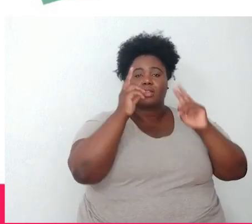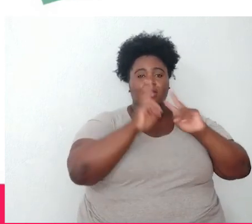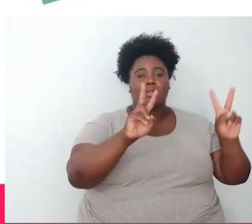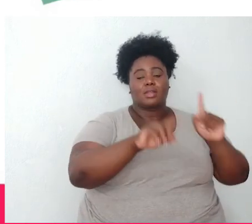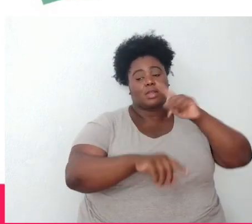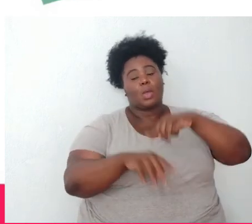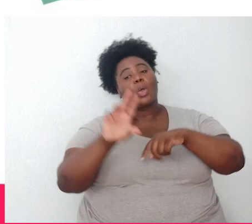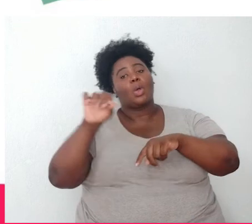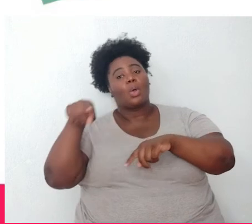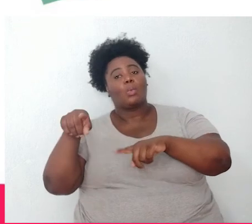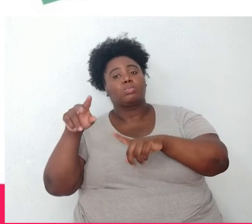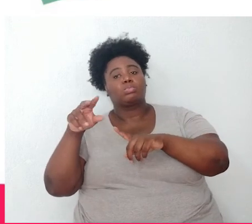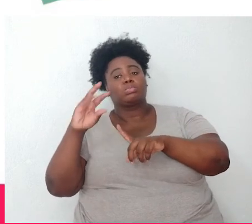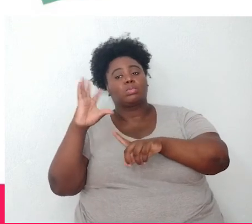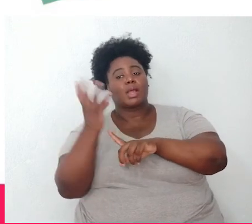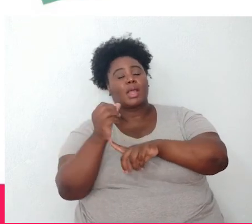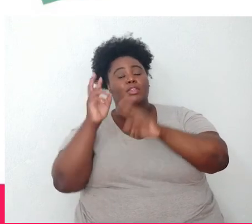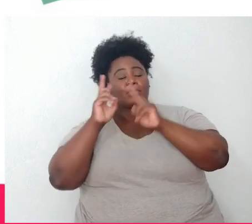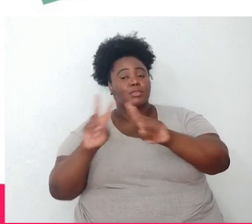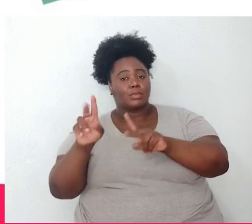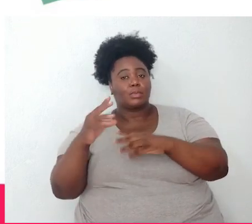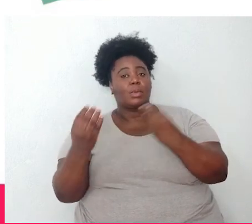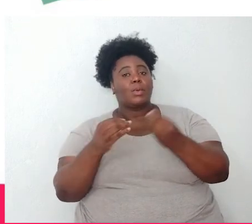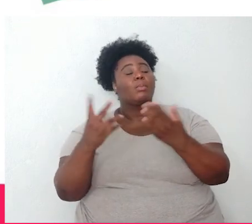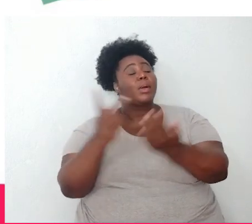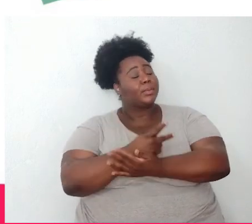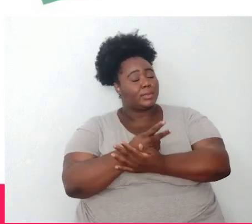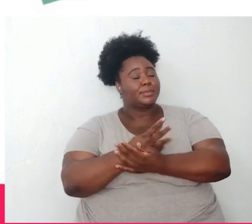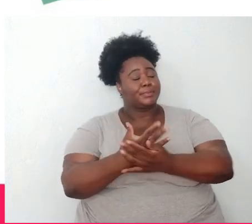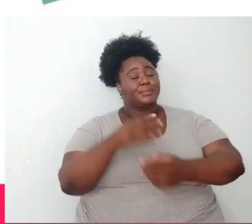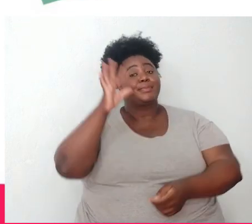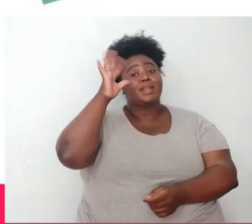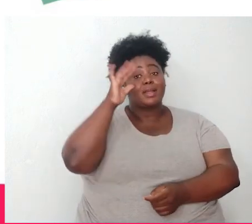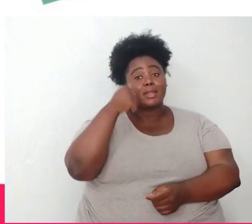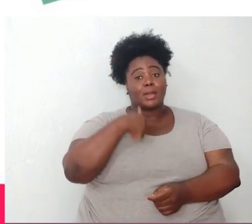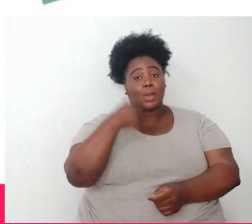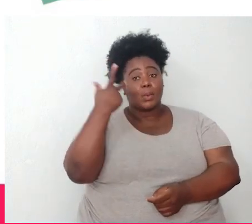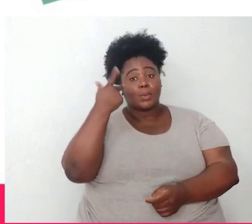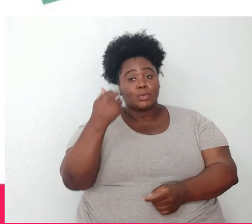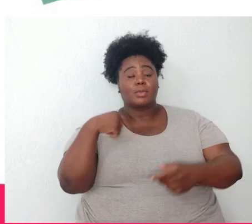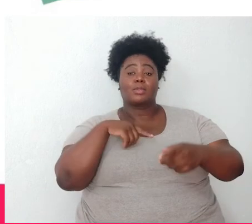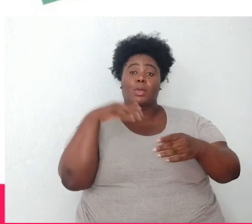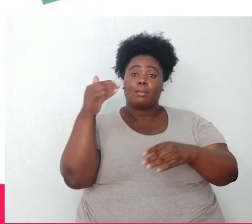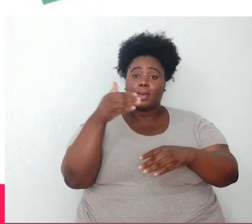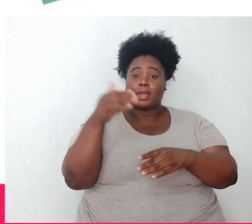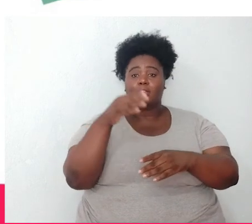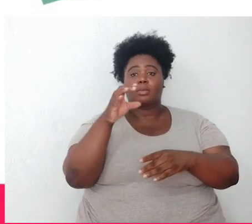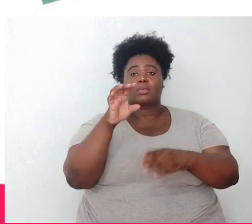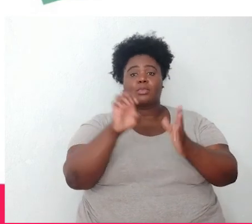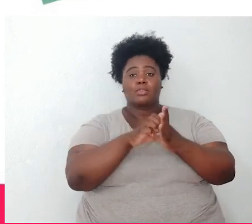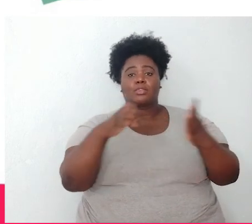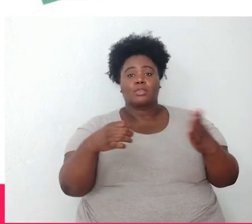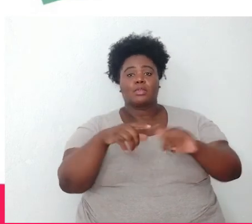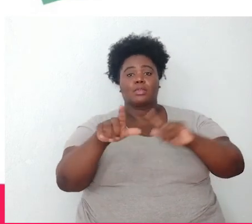da cena e das artes visuais? Como é que se dá isso? Interessante, porque eu geralmente participo de editais